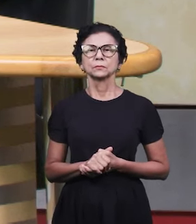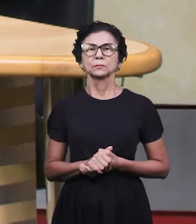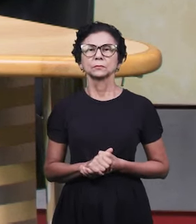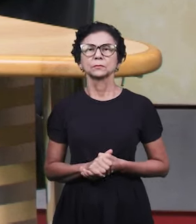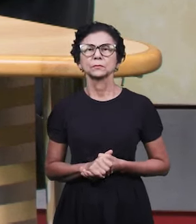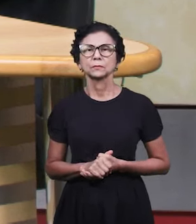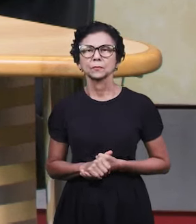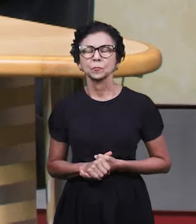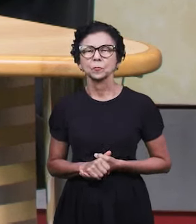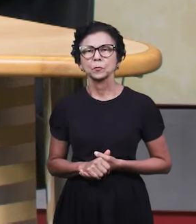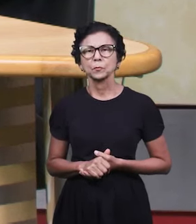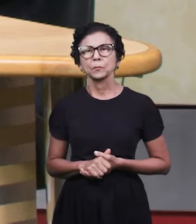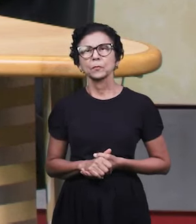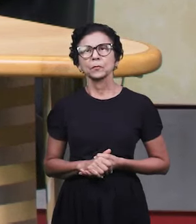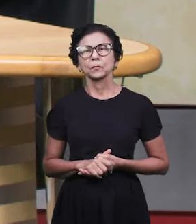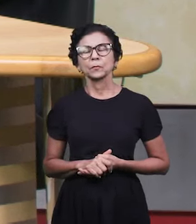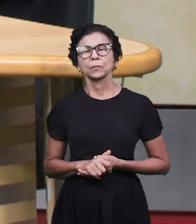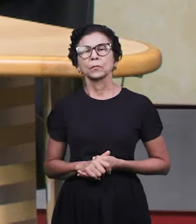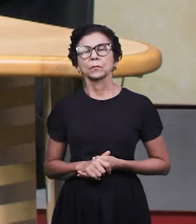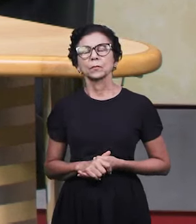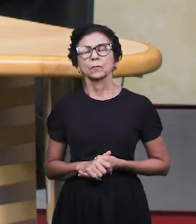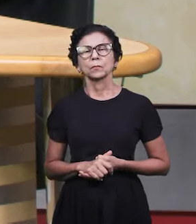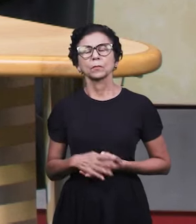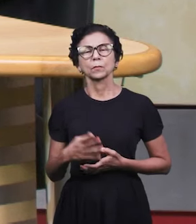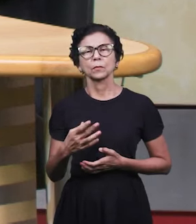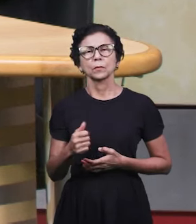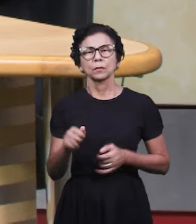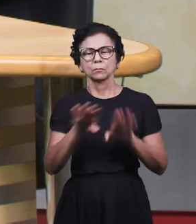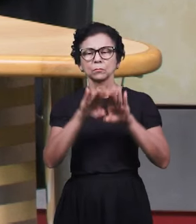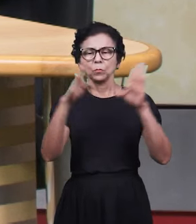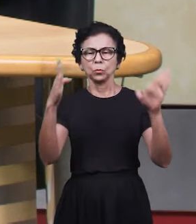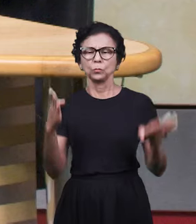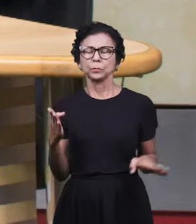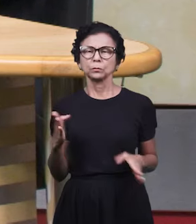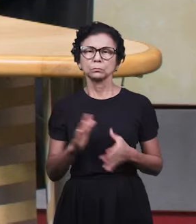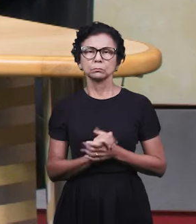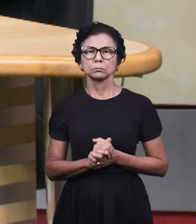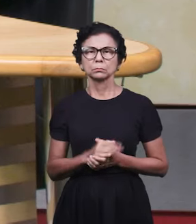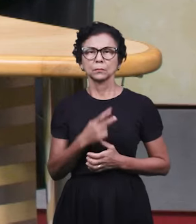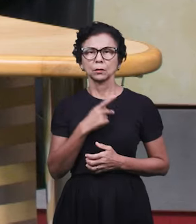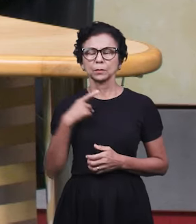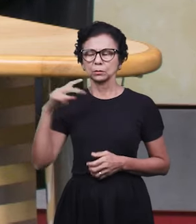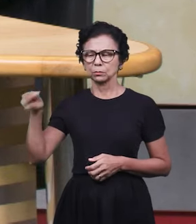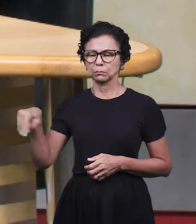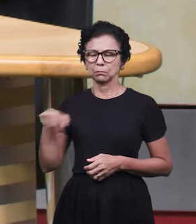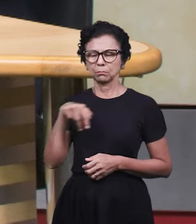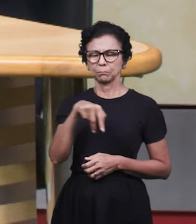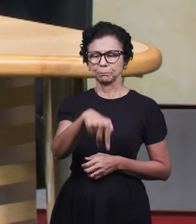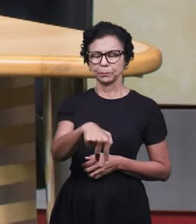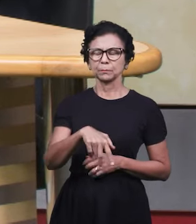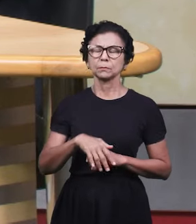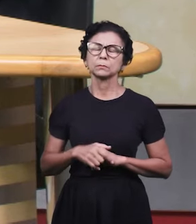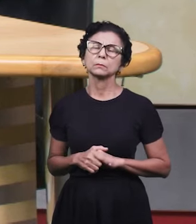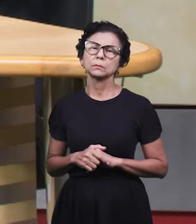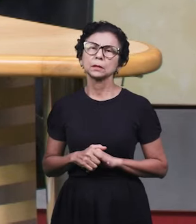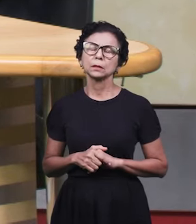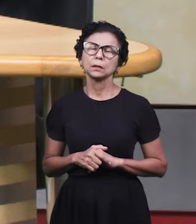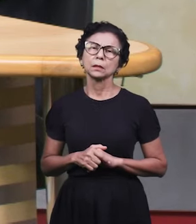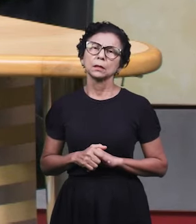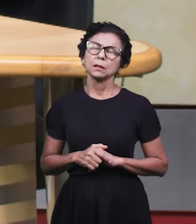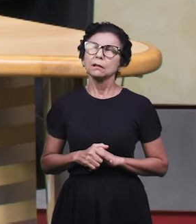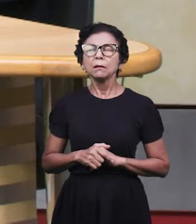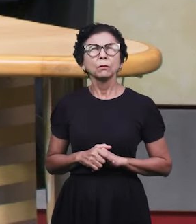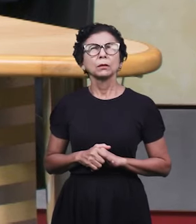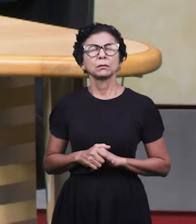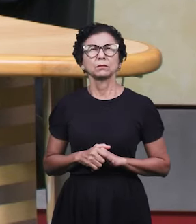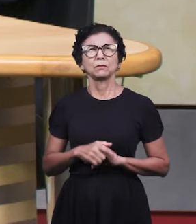de clamar, o senhor disse assim, vou abrir a cortina. Uma cortina? Não tem cortina nenhuma aqui, poxa. Aí quando ele ajoelhou e clamou, que ele se